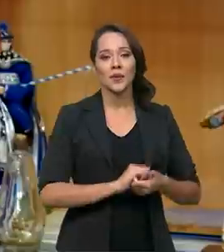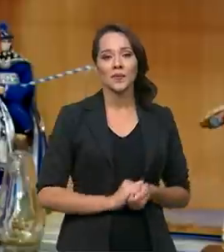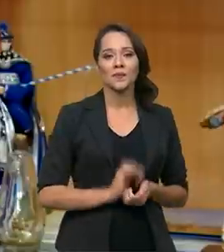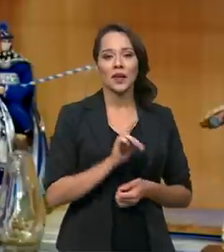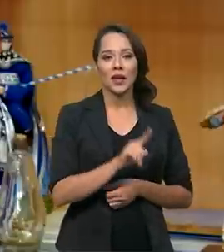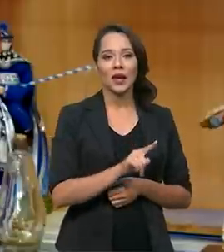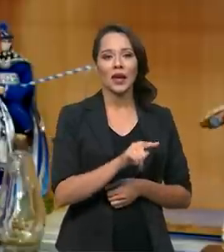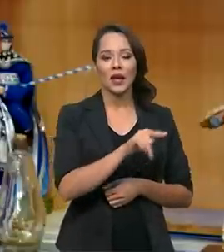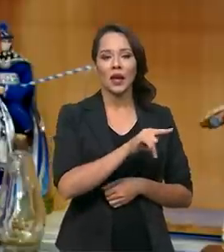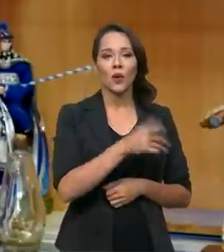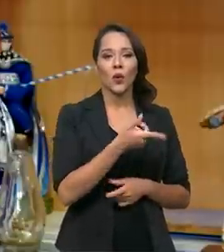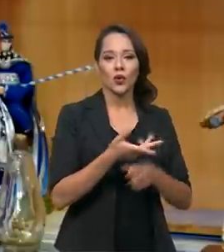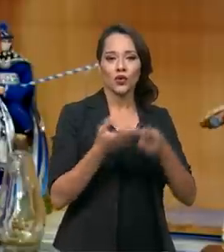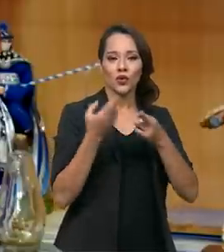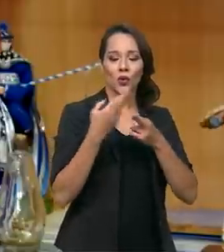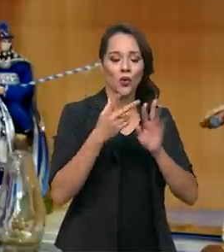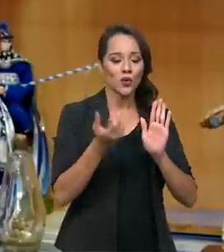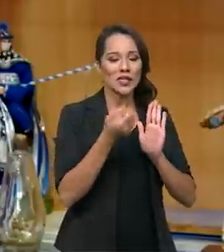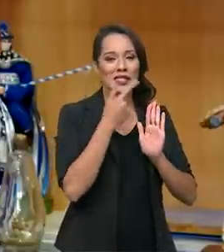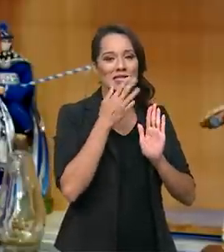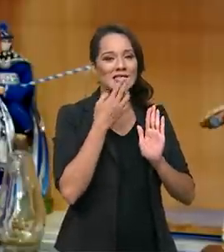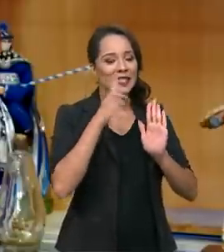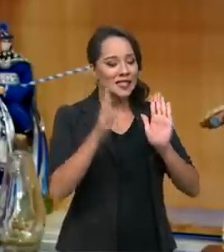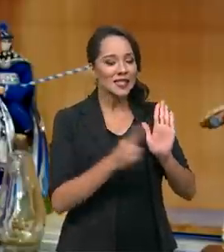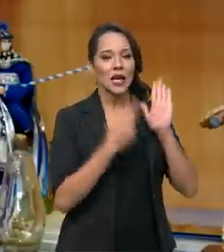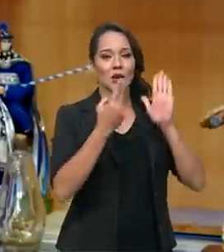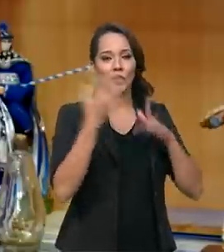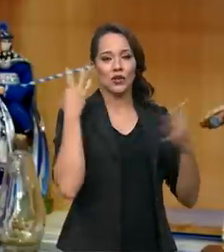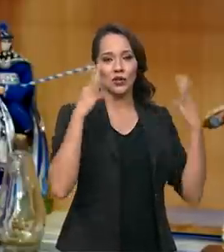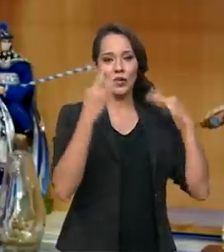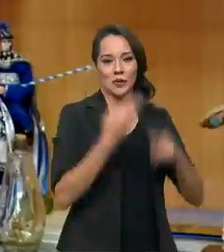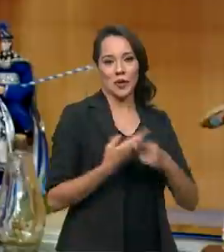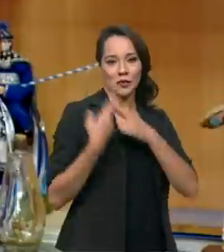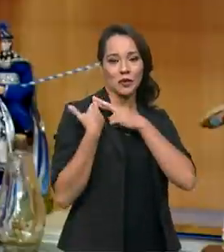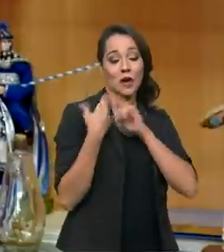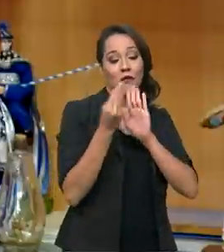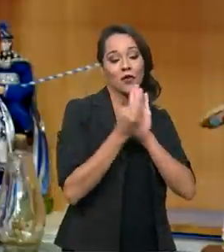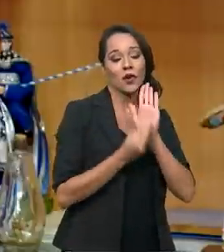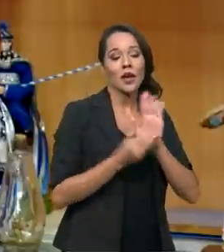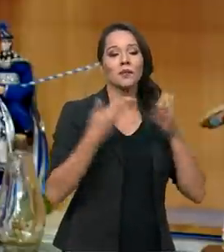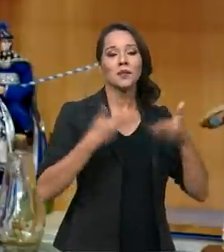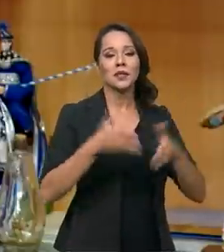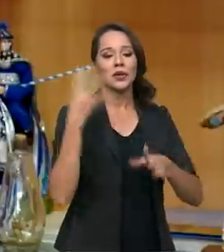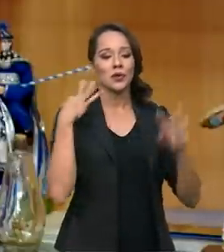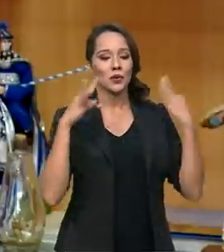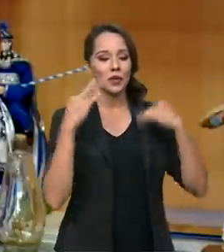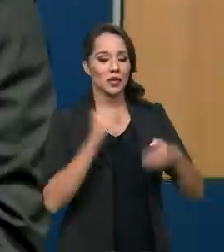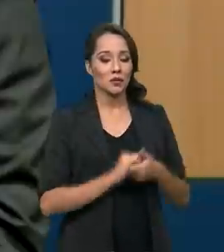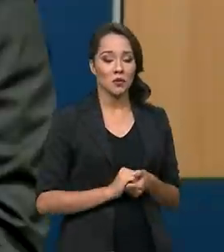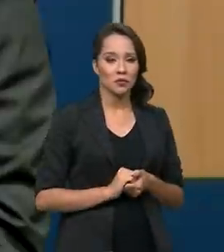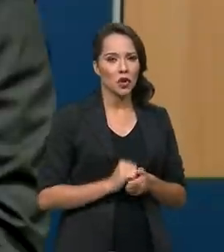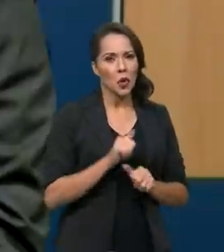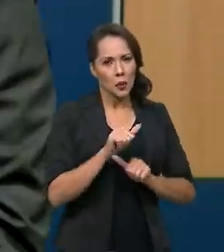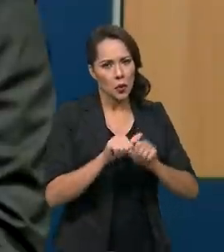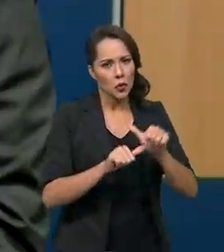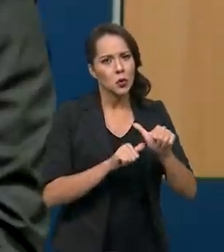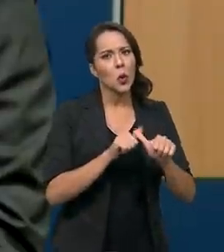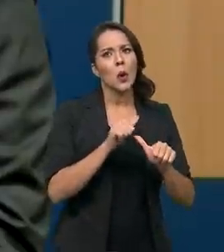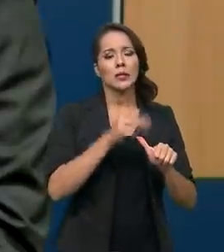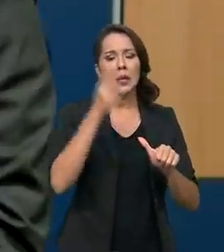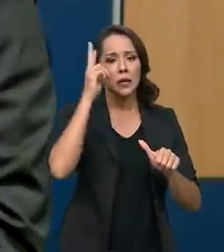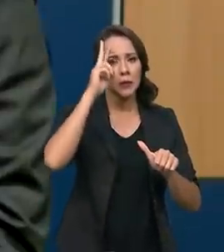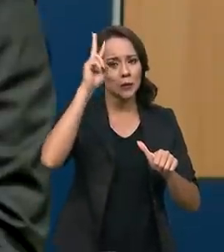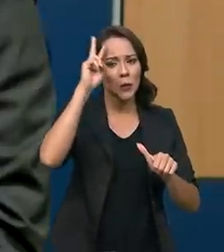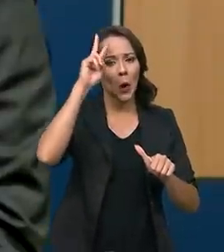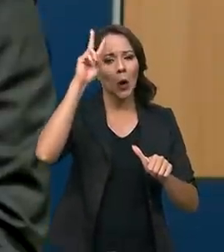O selo turismo responsável é o protocolo de segurança que for estipulado pelo Ministério do Turismo é mudou a história